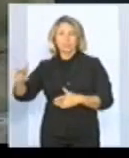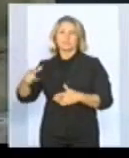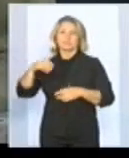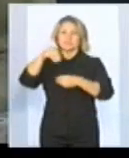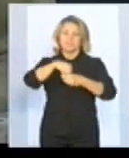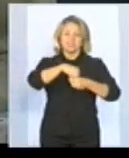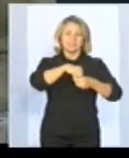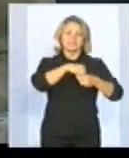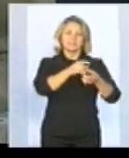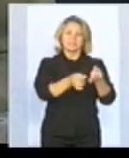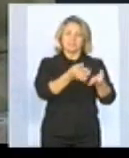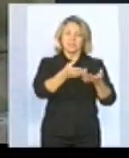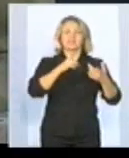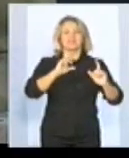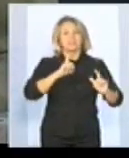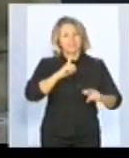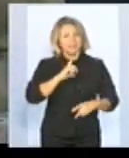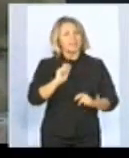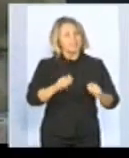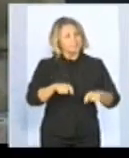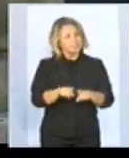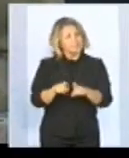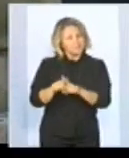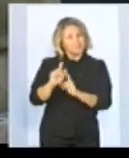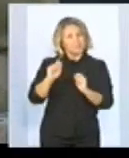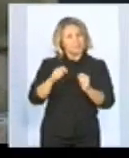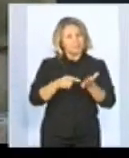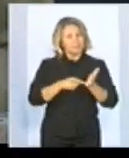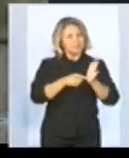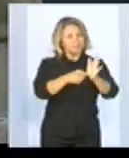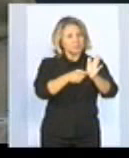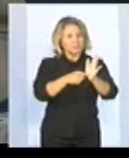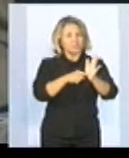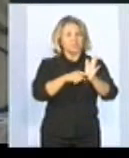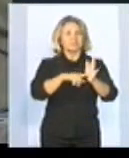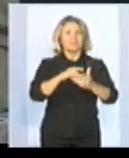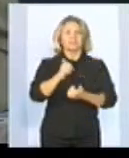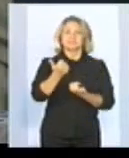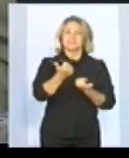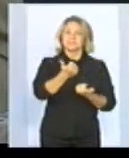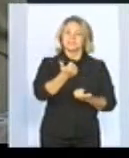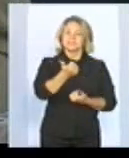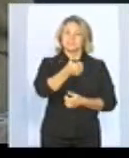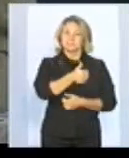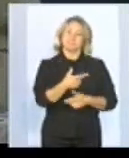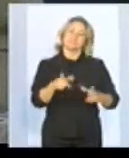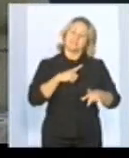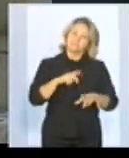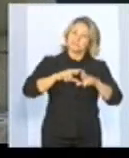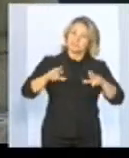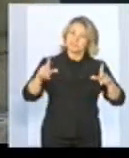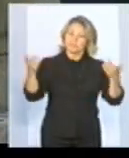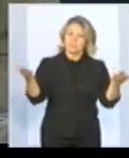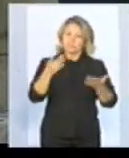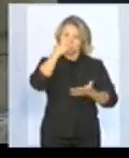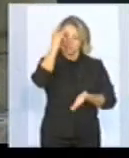mercado. Existe uma possibilidade disso também levar ao que já tem se verificado ultimamente, num aumento do número de assinantes. Isso é algo